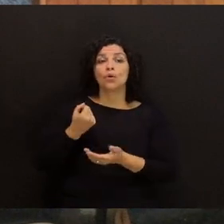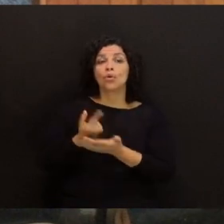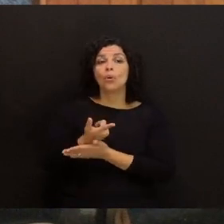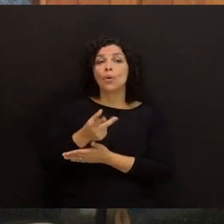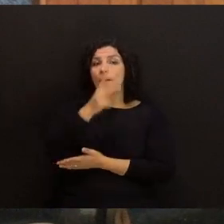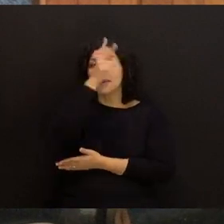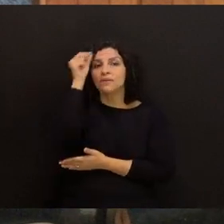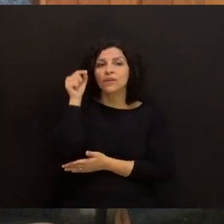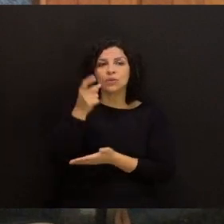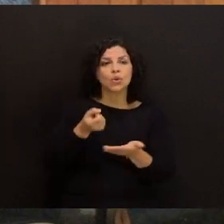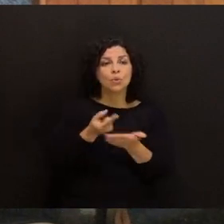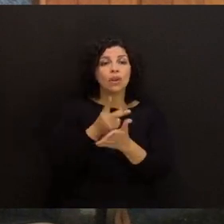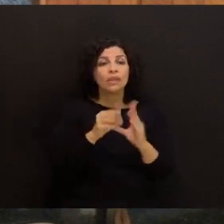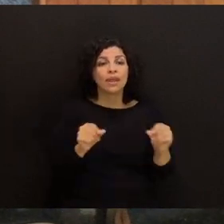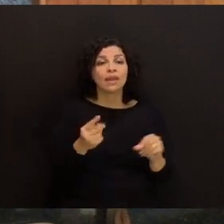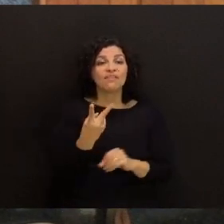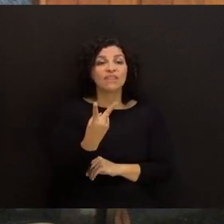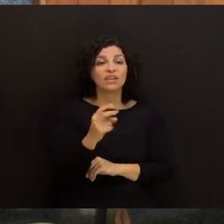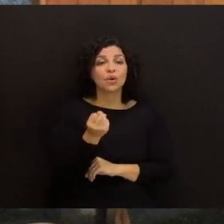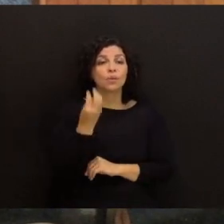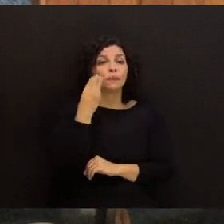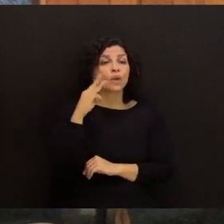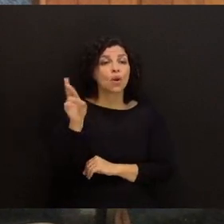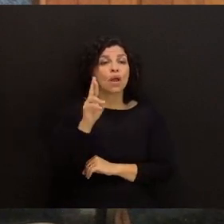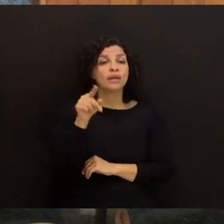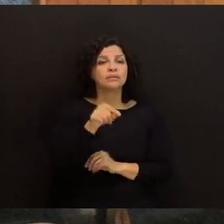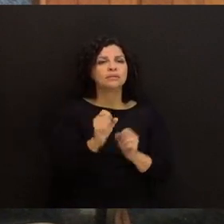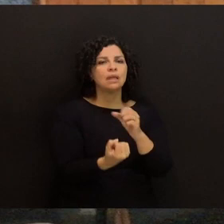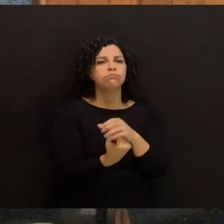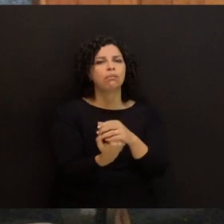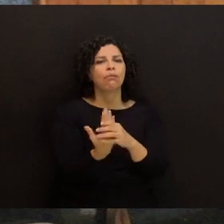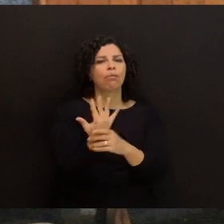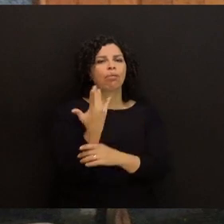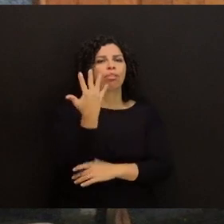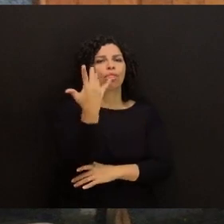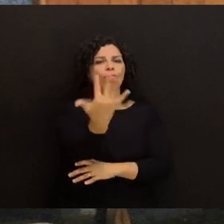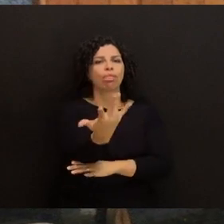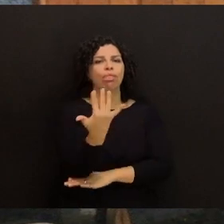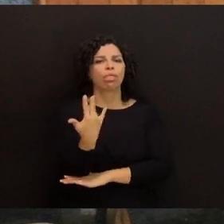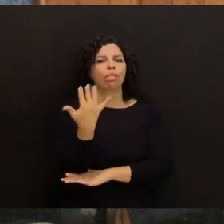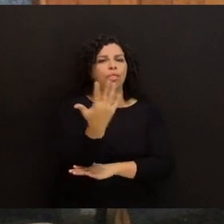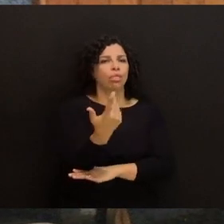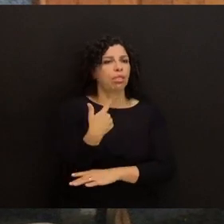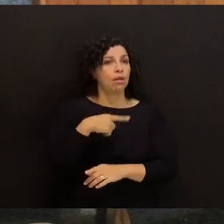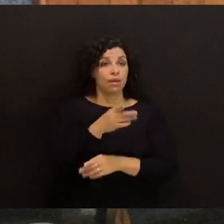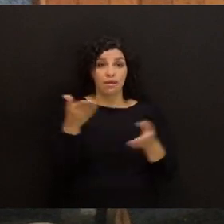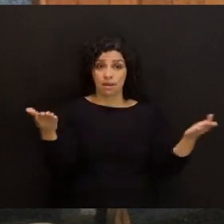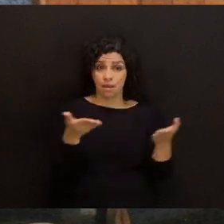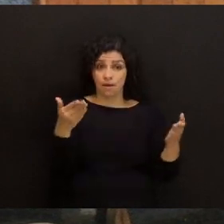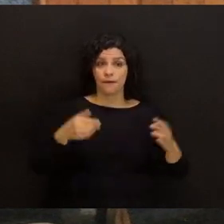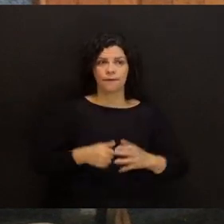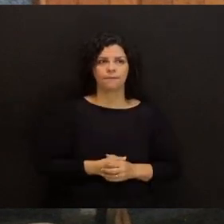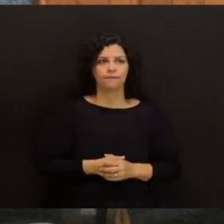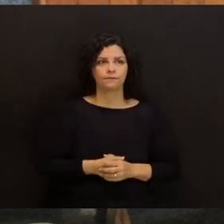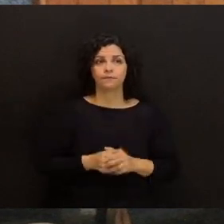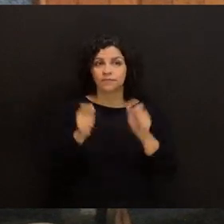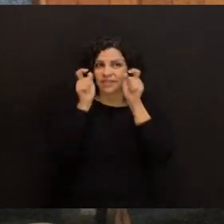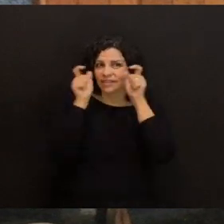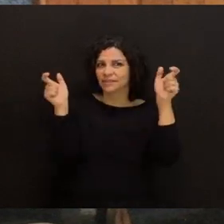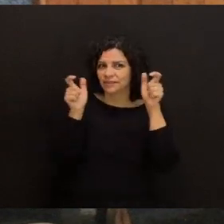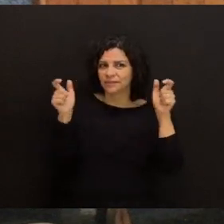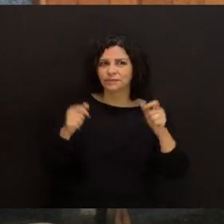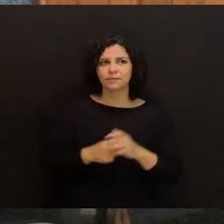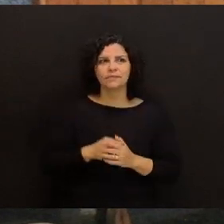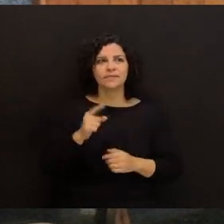a prefeitura um terreno de 28 milhões de reais e tá criando mato mato e agora preste atenção